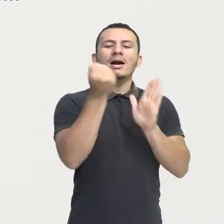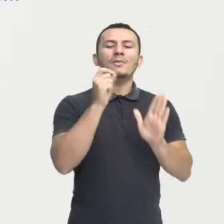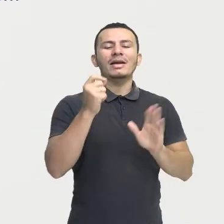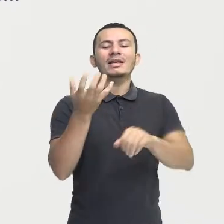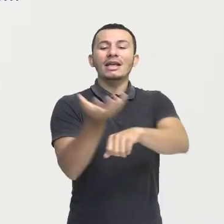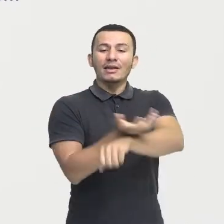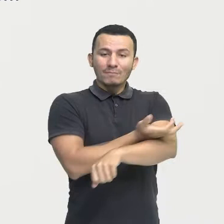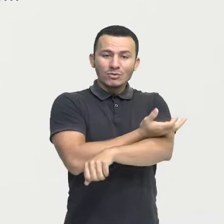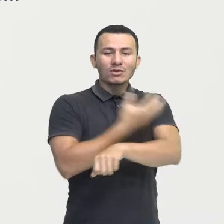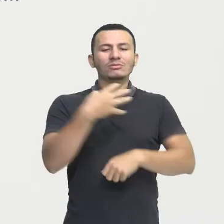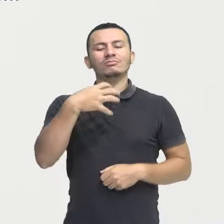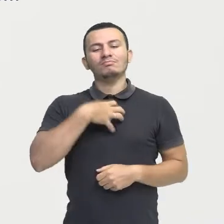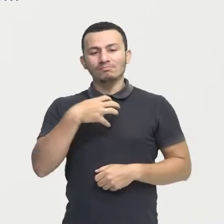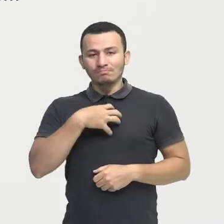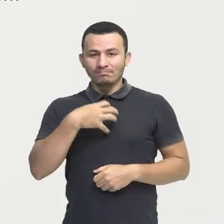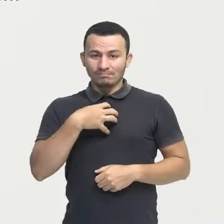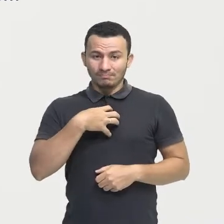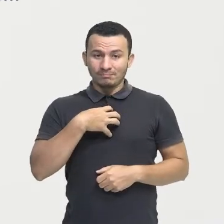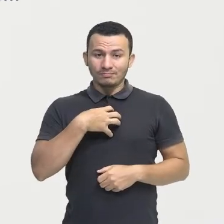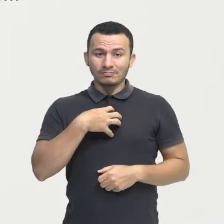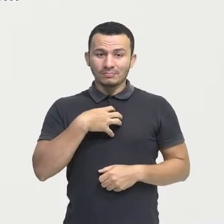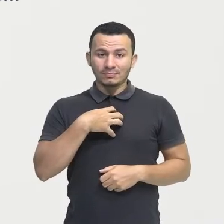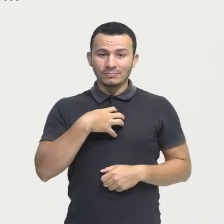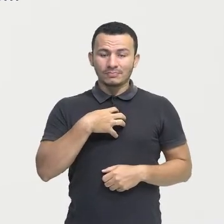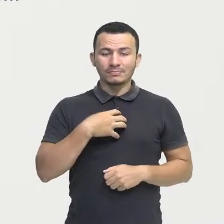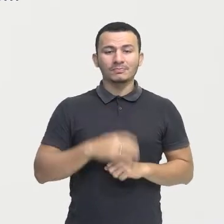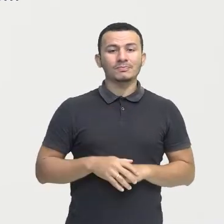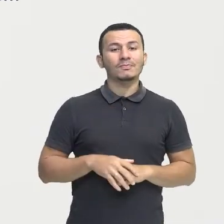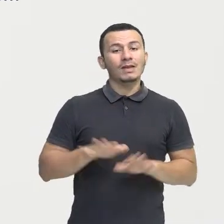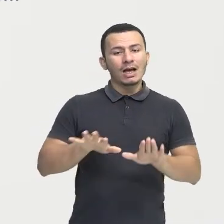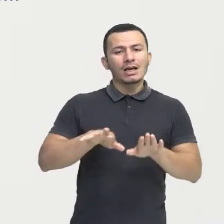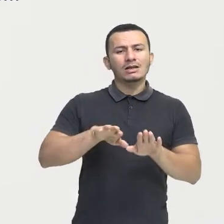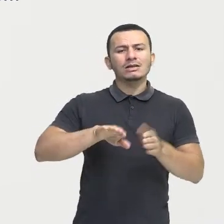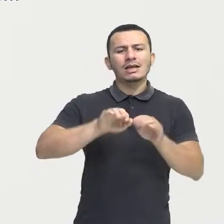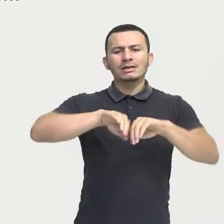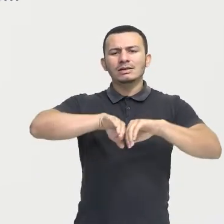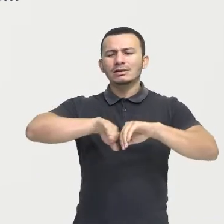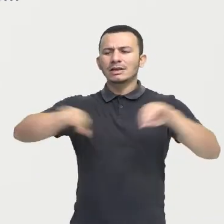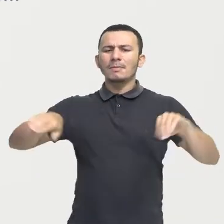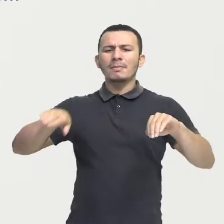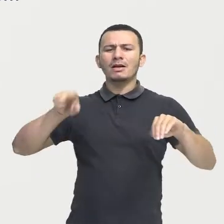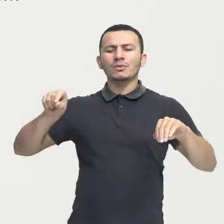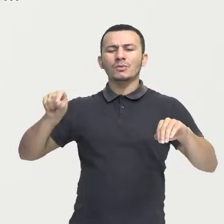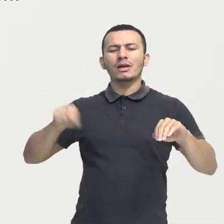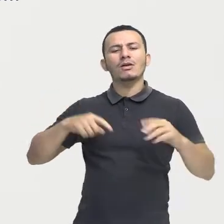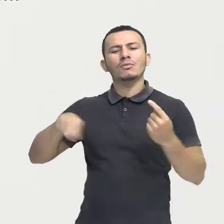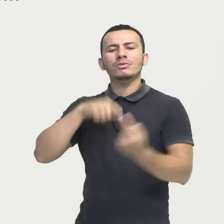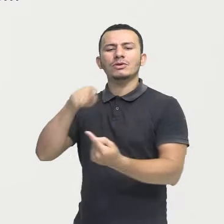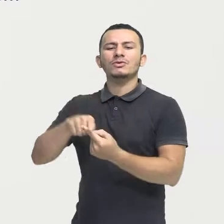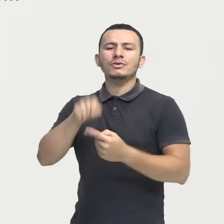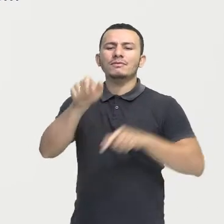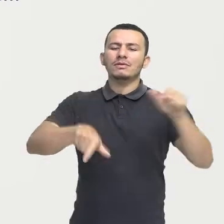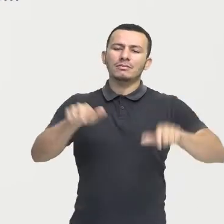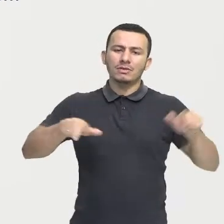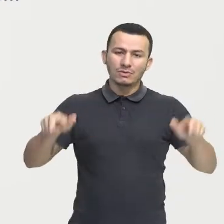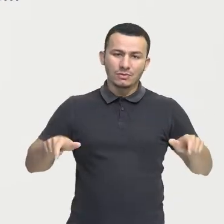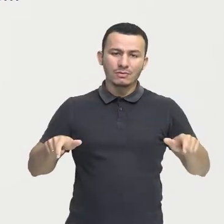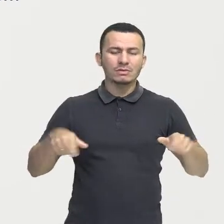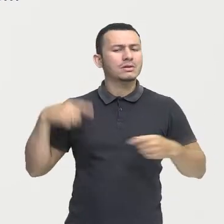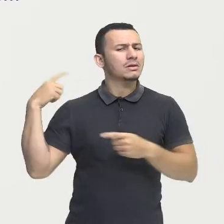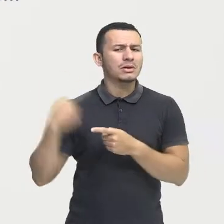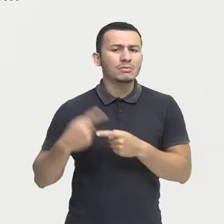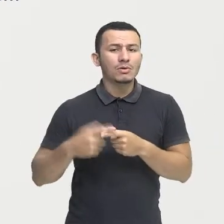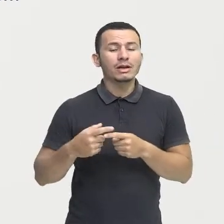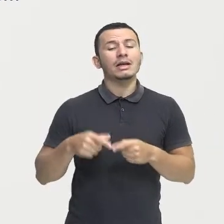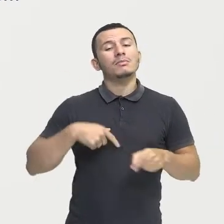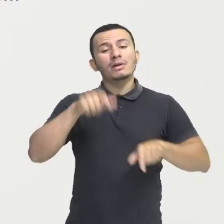emoções. Tirando o quê? A objetividade das pessoas. Pois são pessoas